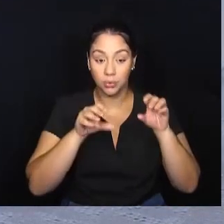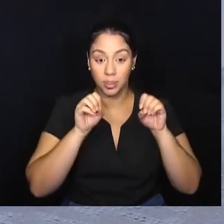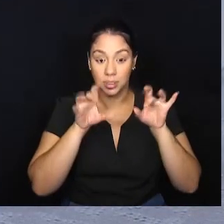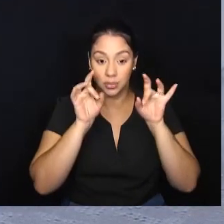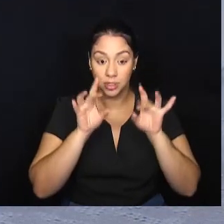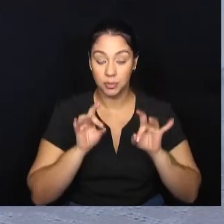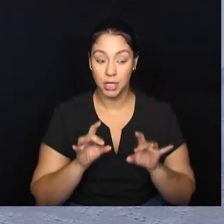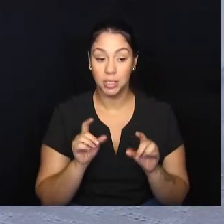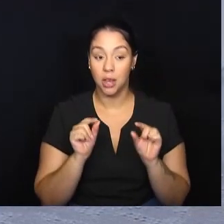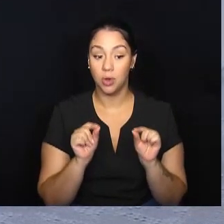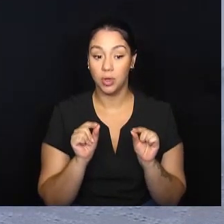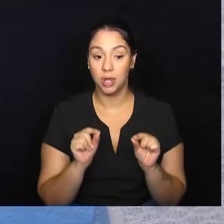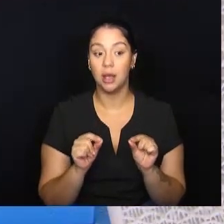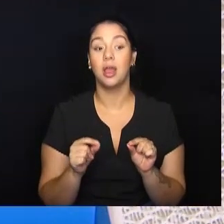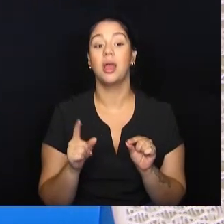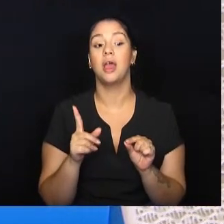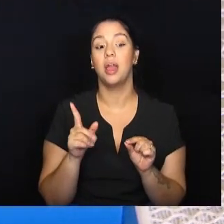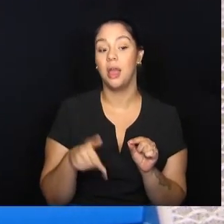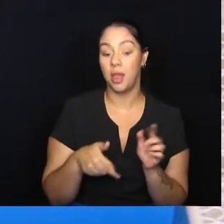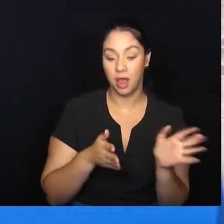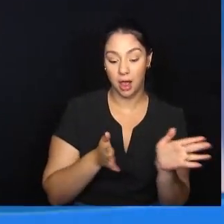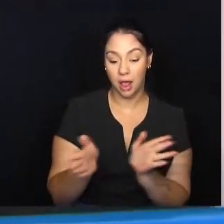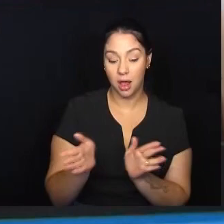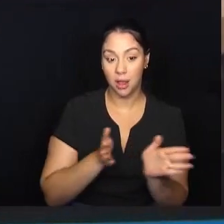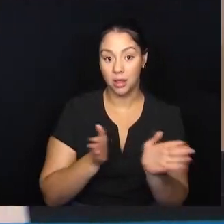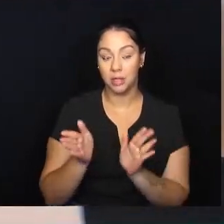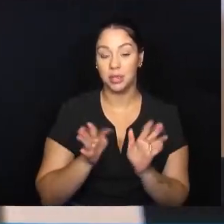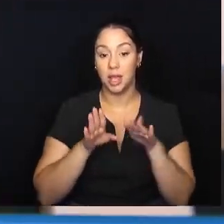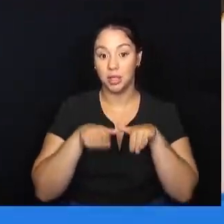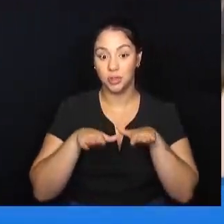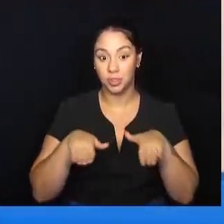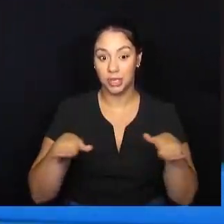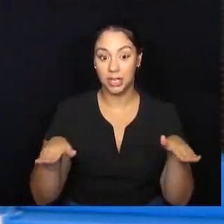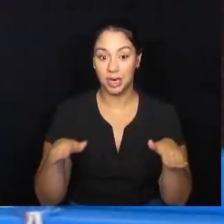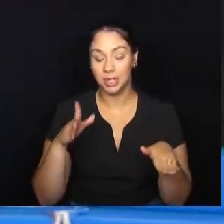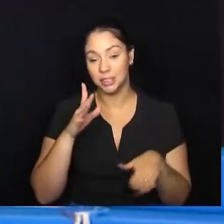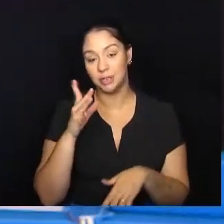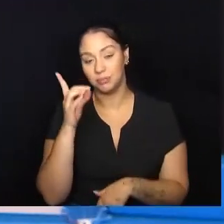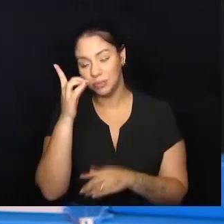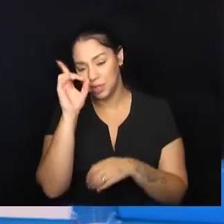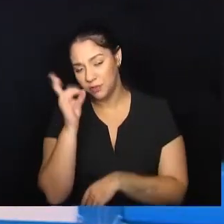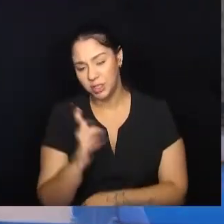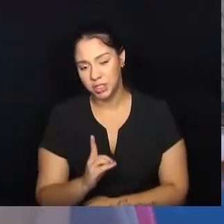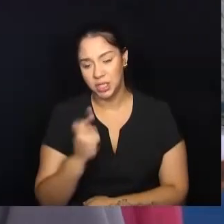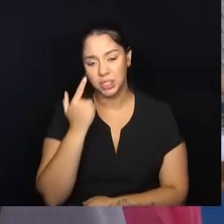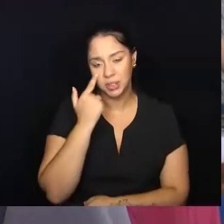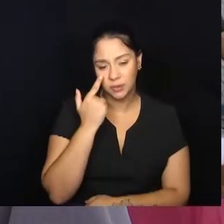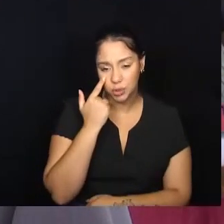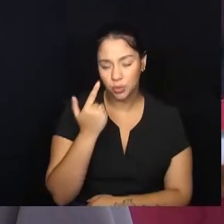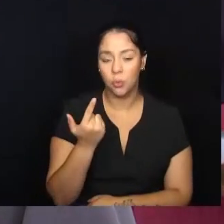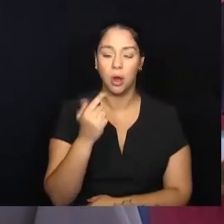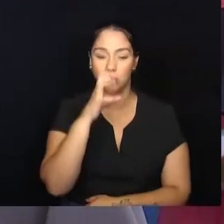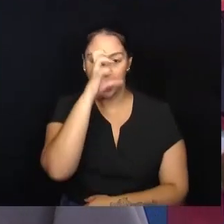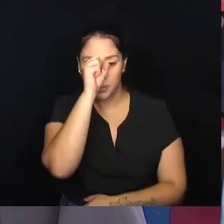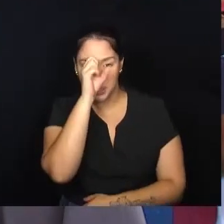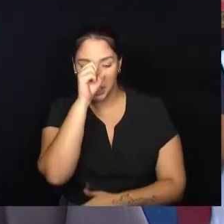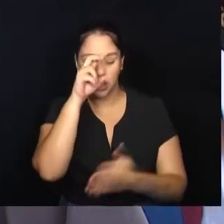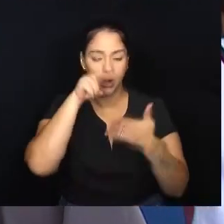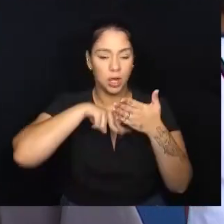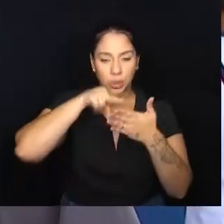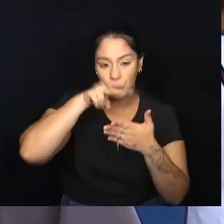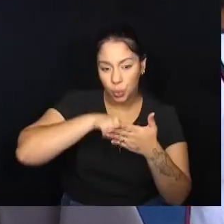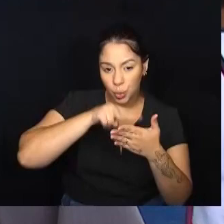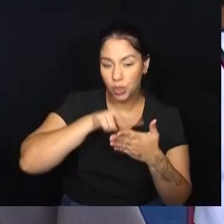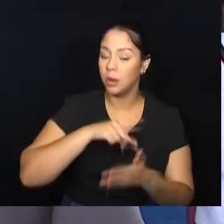educação especial que eles propiciam o acesso da criança que tem uma deficiência visual no